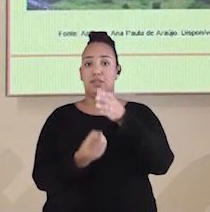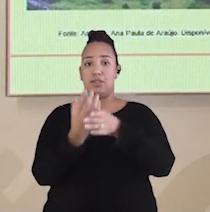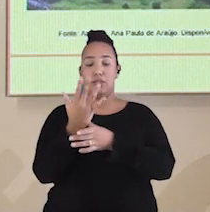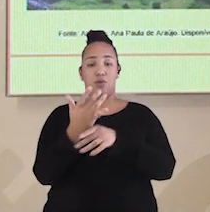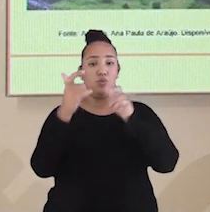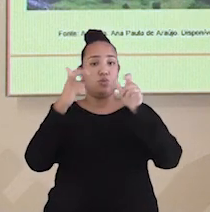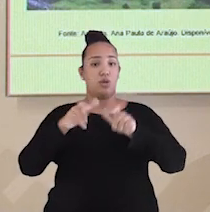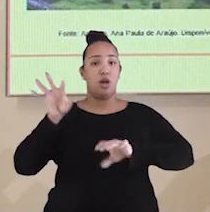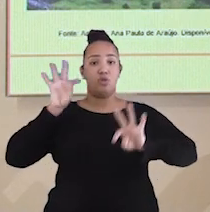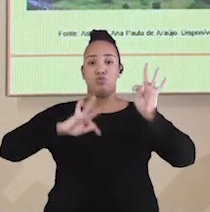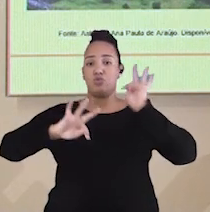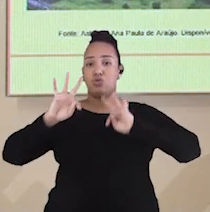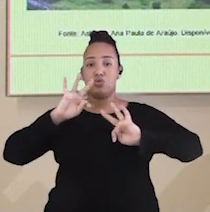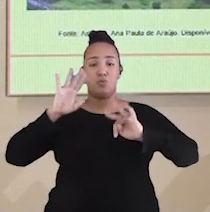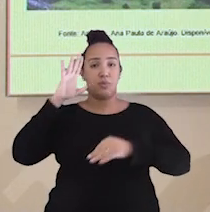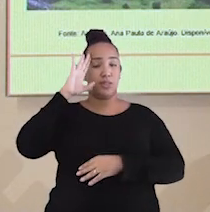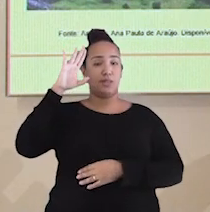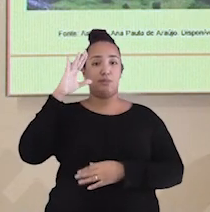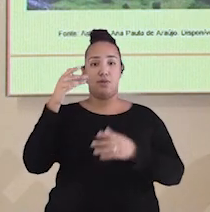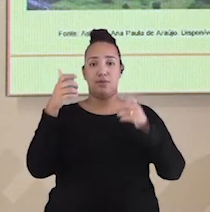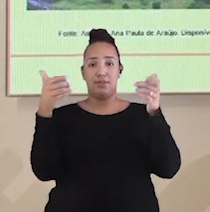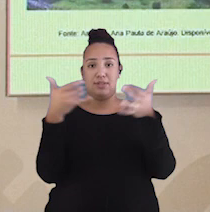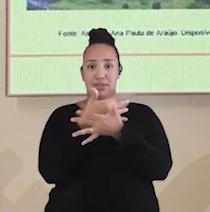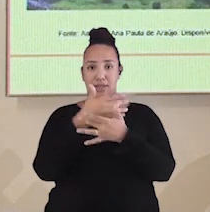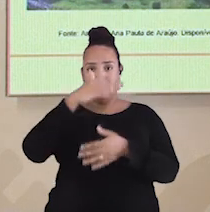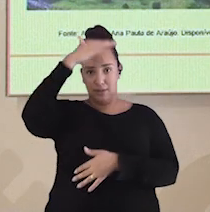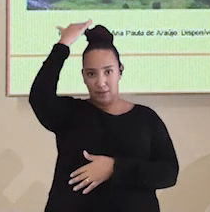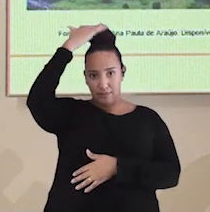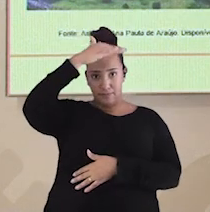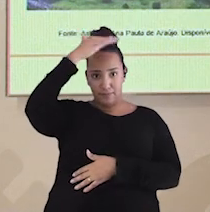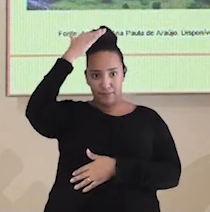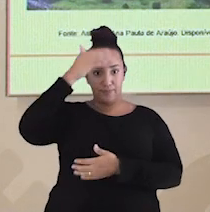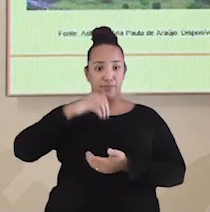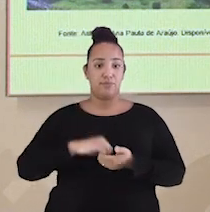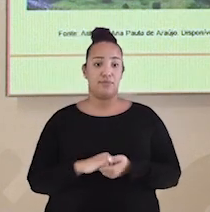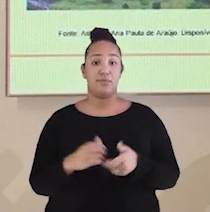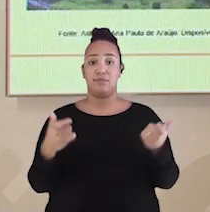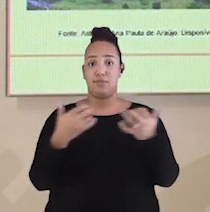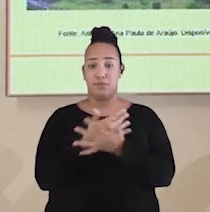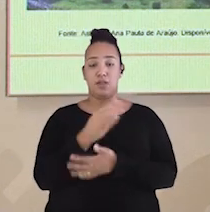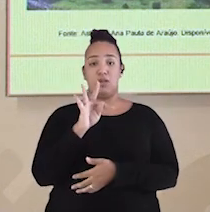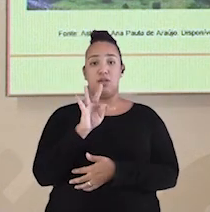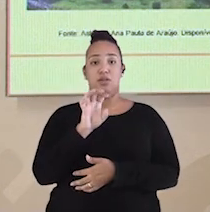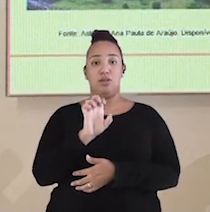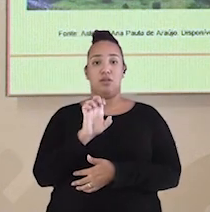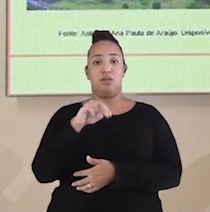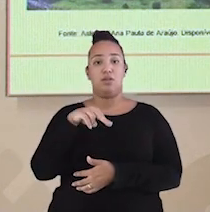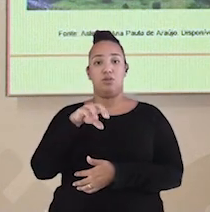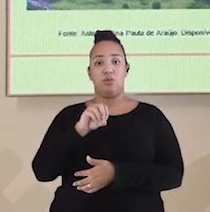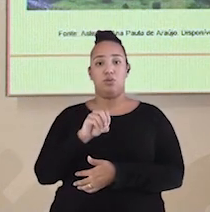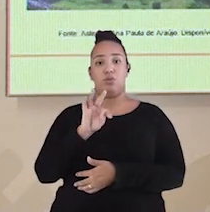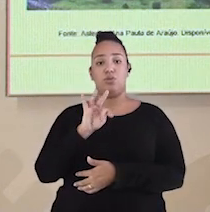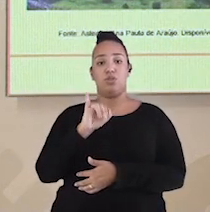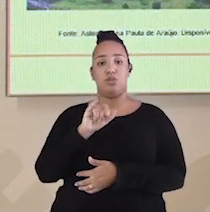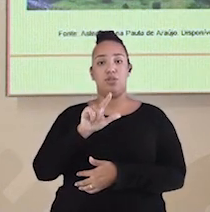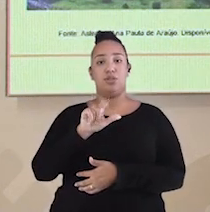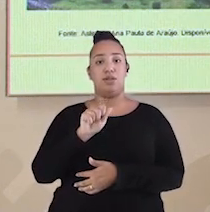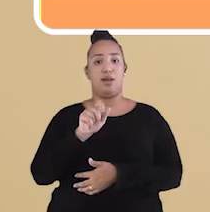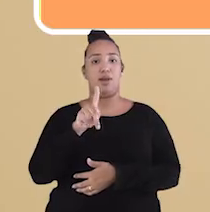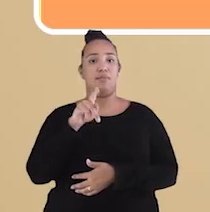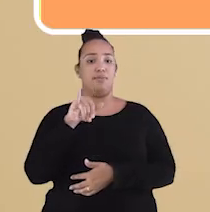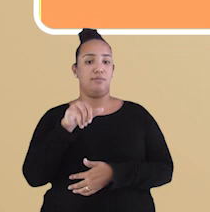maiores pontos turísticos do México, a cidade de Tenochtitlan, que fica na cidade do